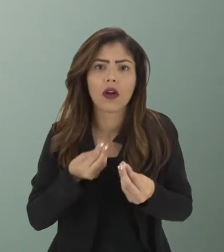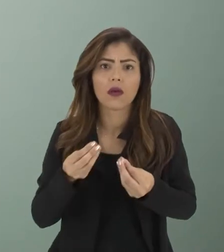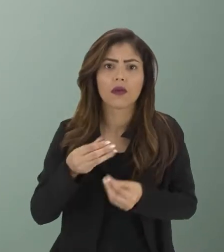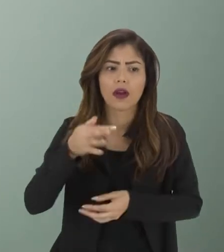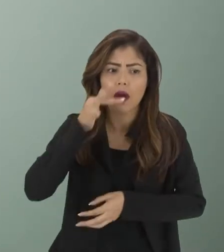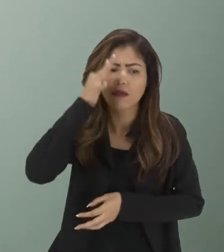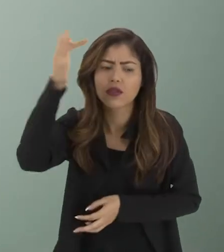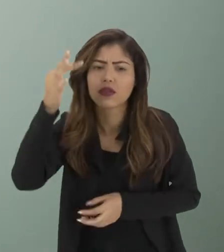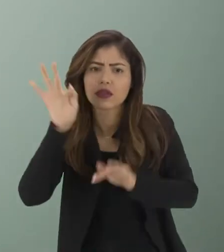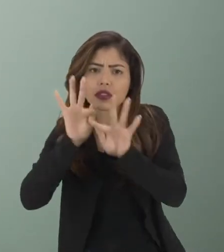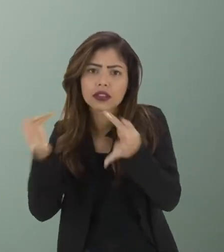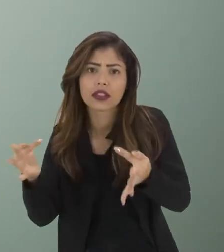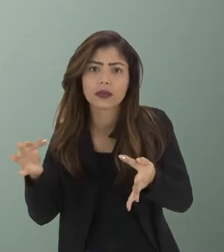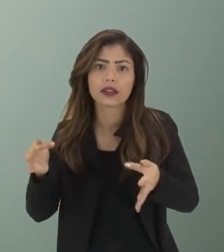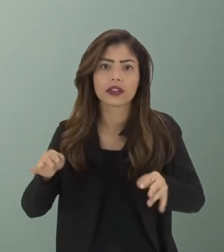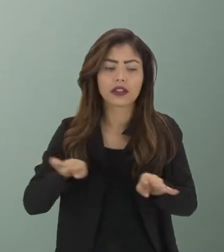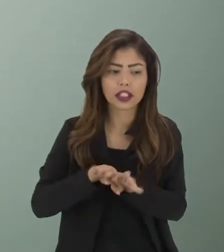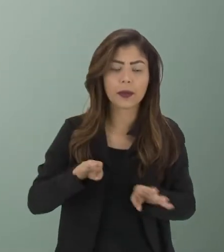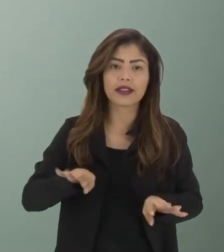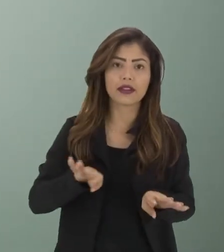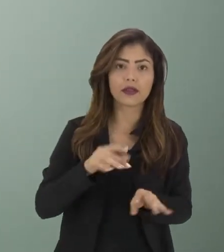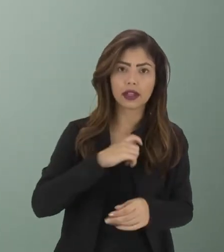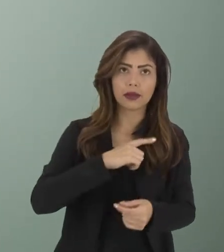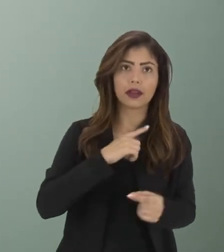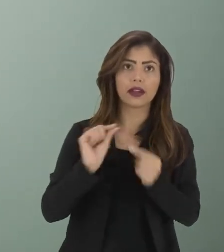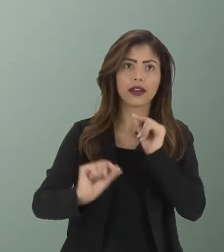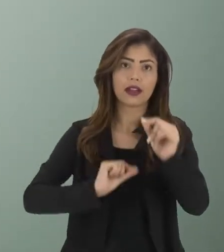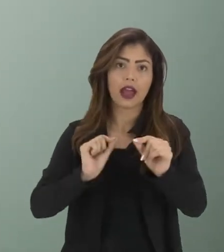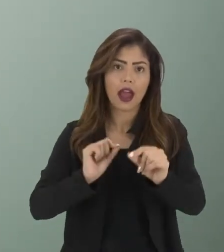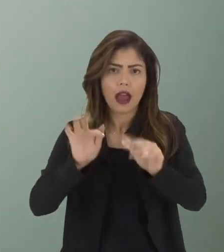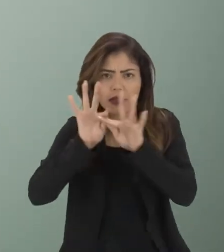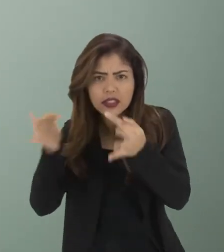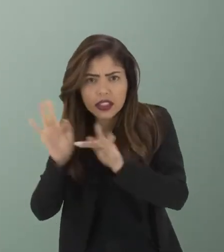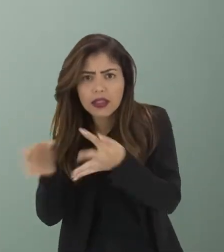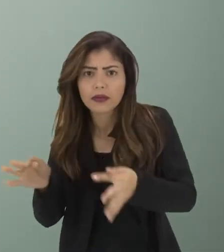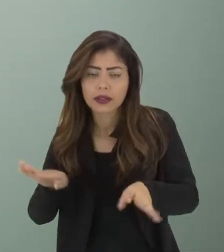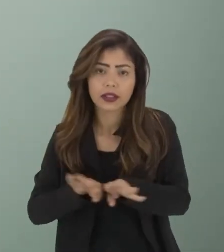futuro simples, que eu já falei para você, é muito simples.